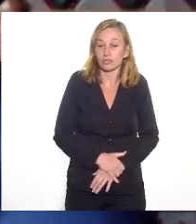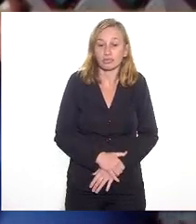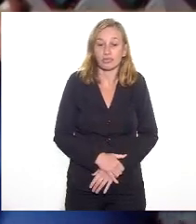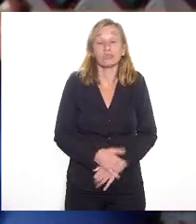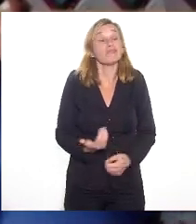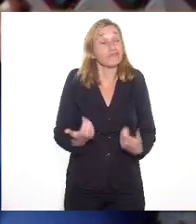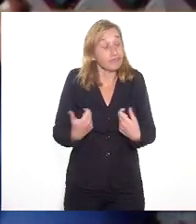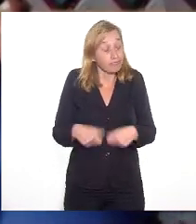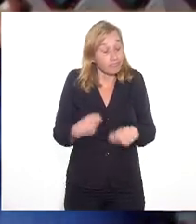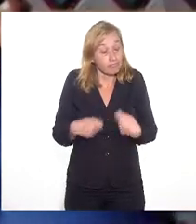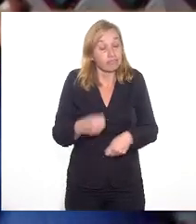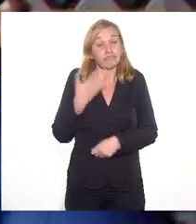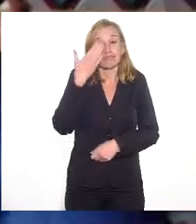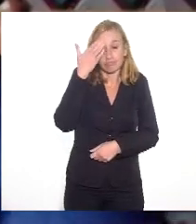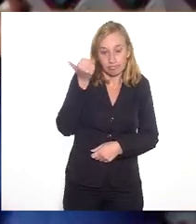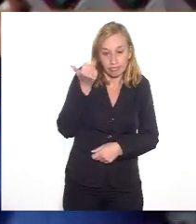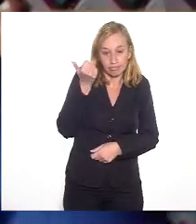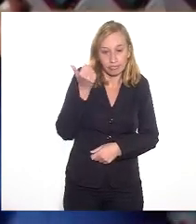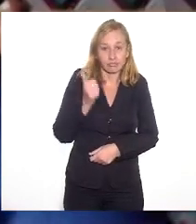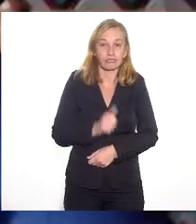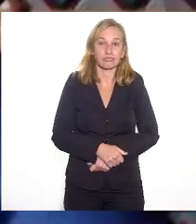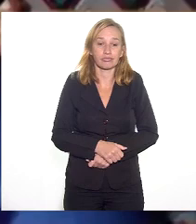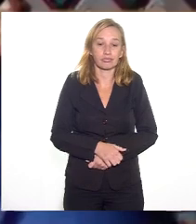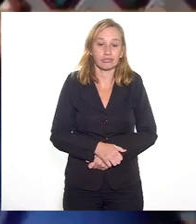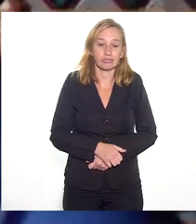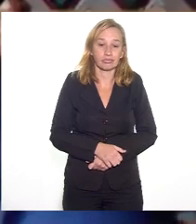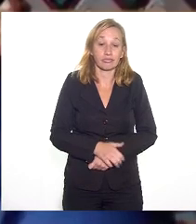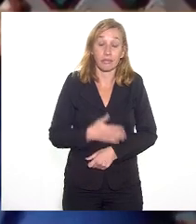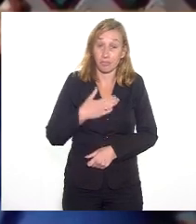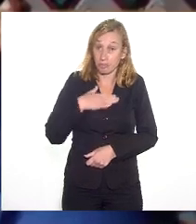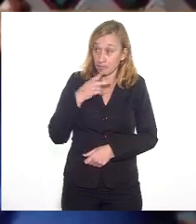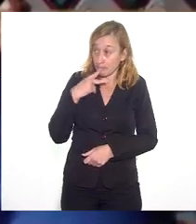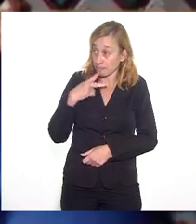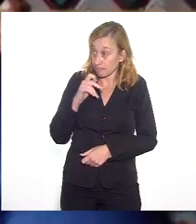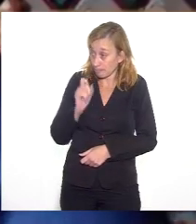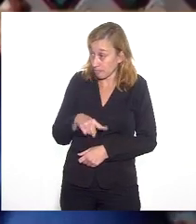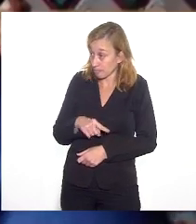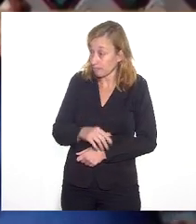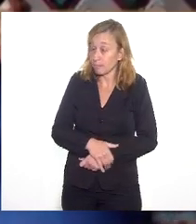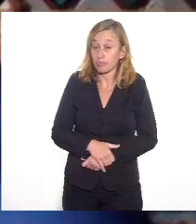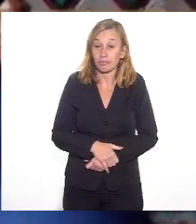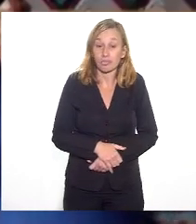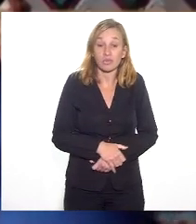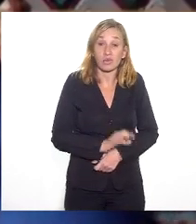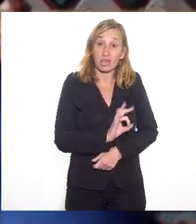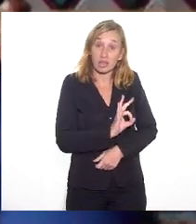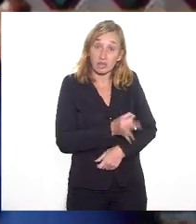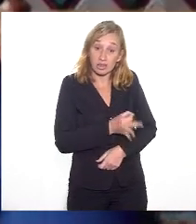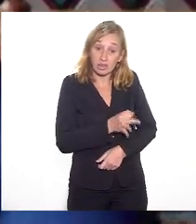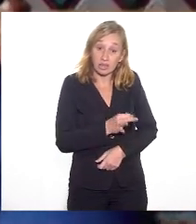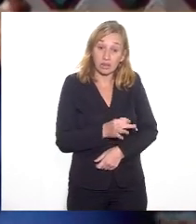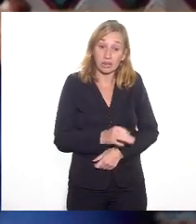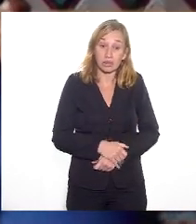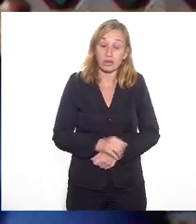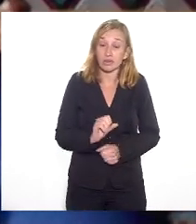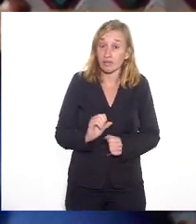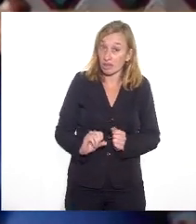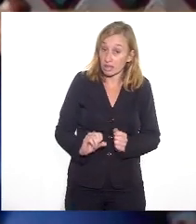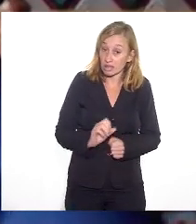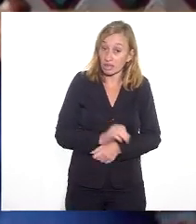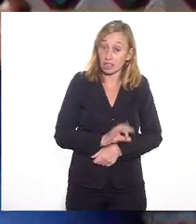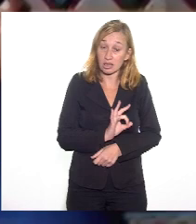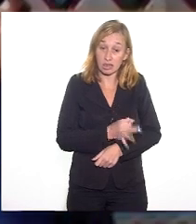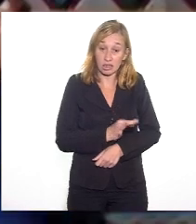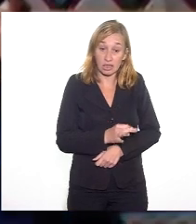gente precisa saber, por fim, já aqui da minha fala, né, de fato, o que se irá fazer com